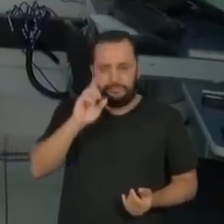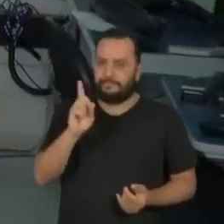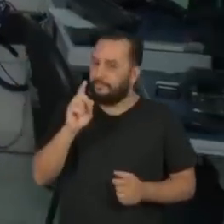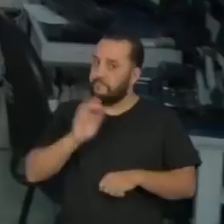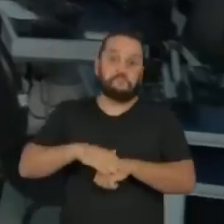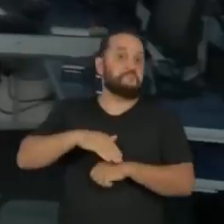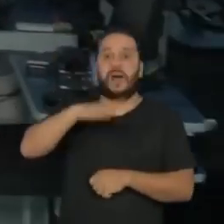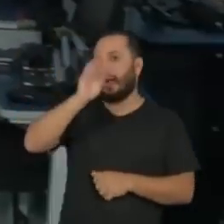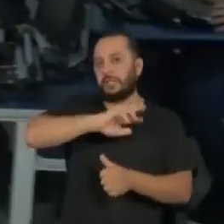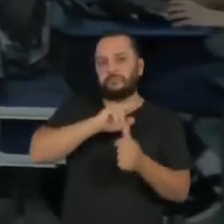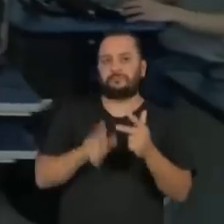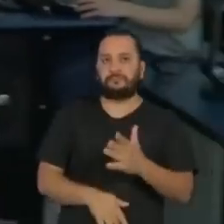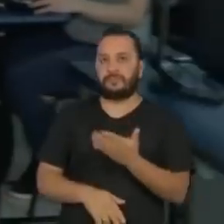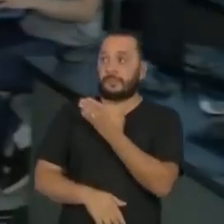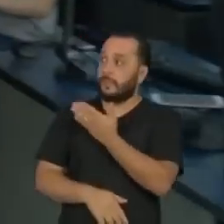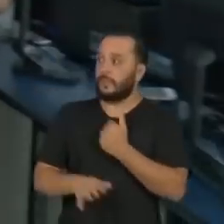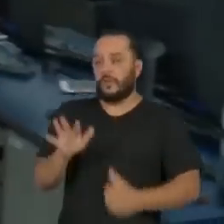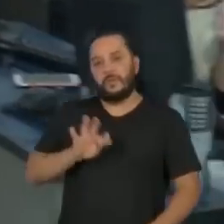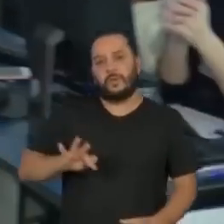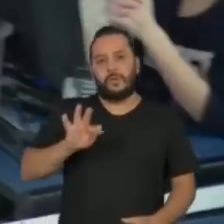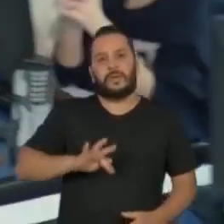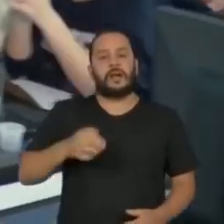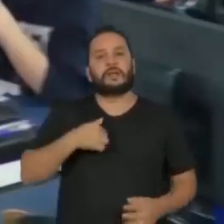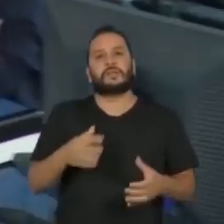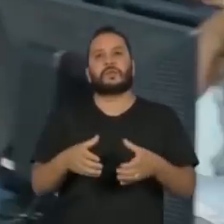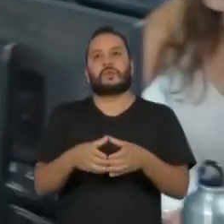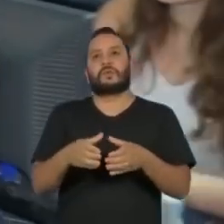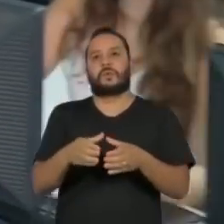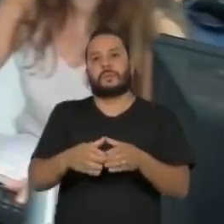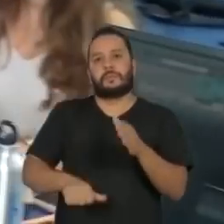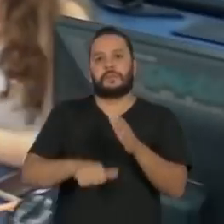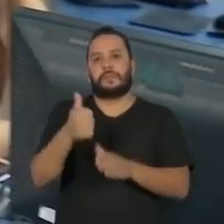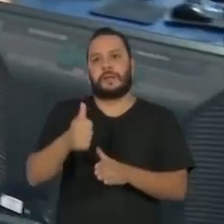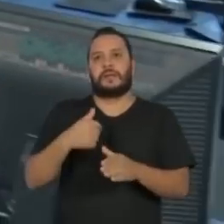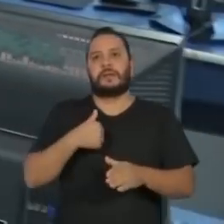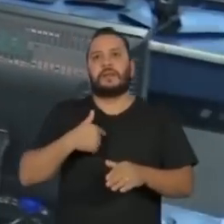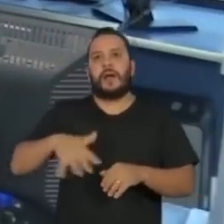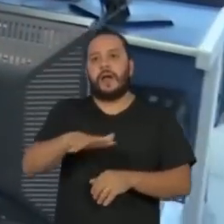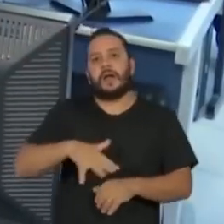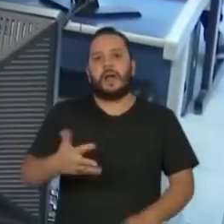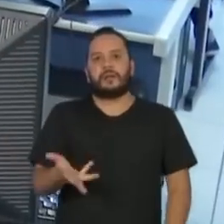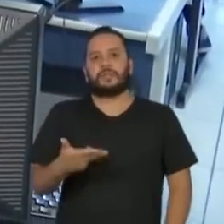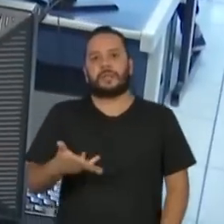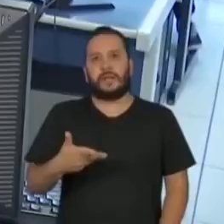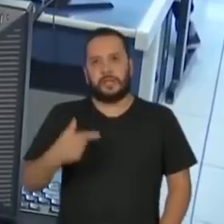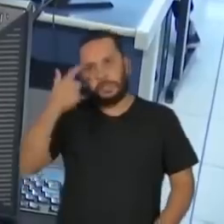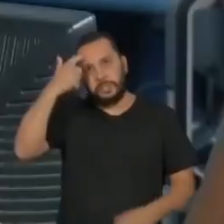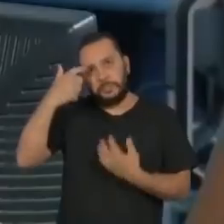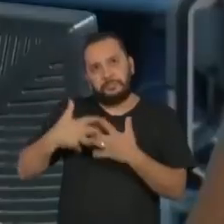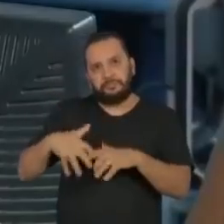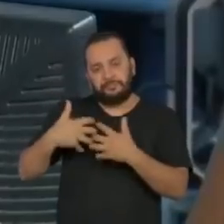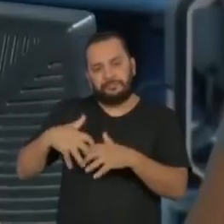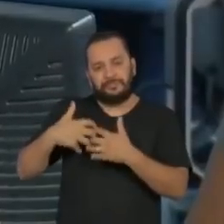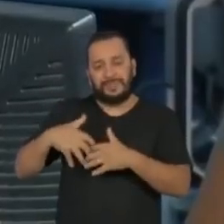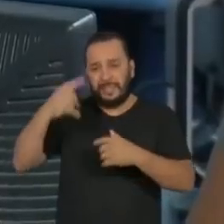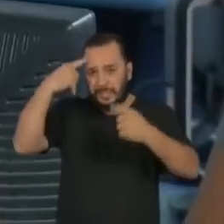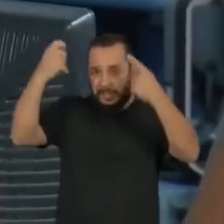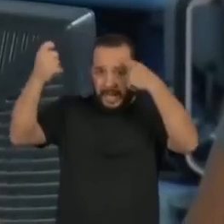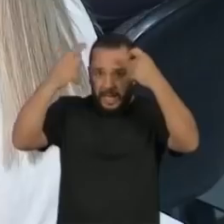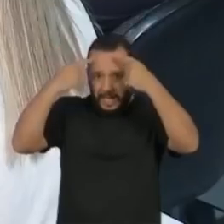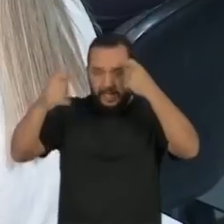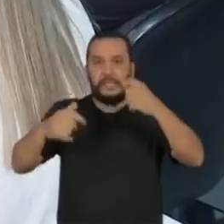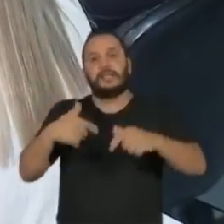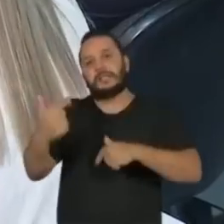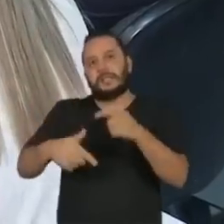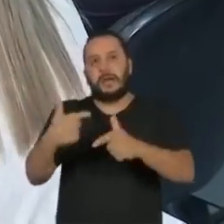Esta faculdade abre ainda este ano a primeira turma de especialização na área de agilidade, uma linha de pensamento com a ideia de afastar o trabalho em